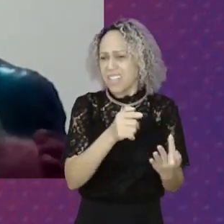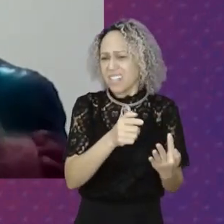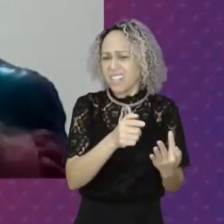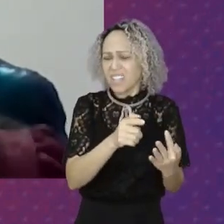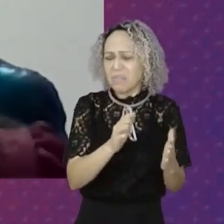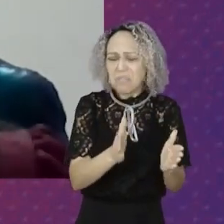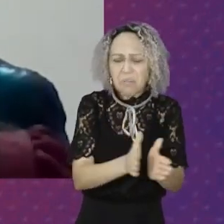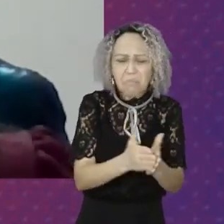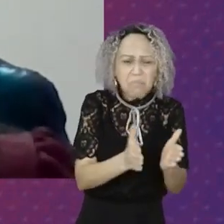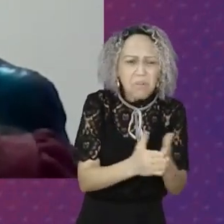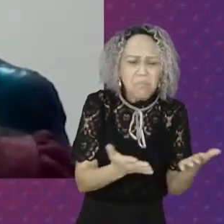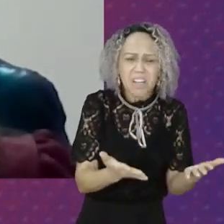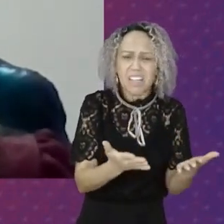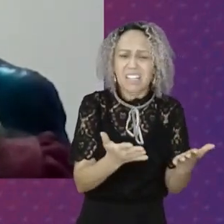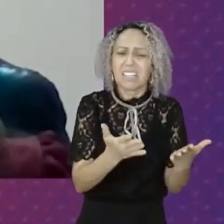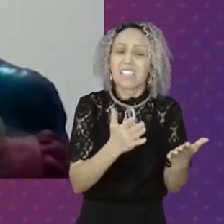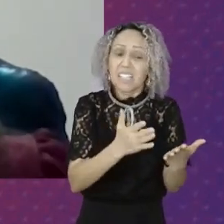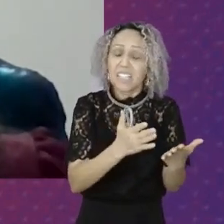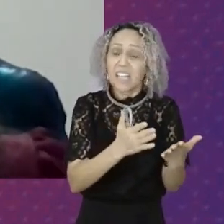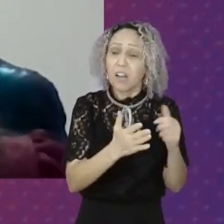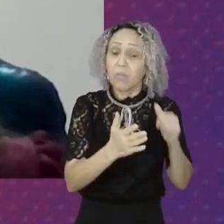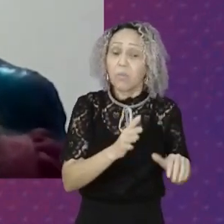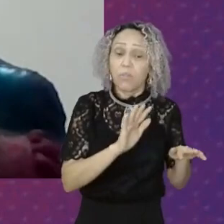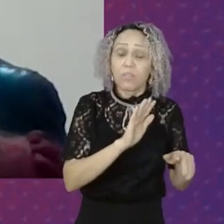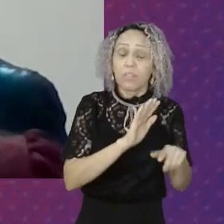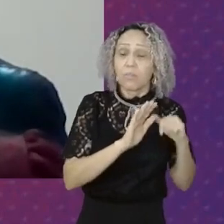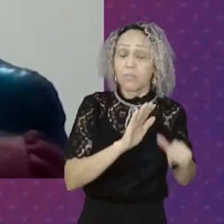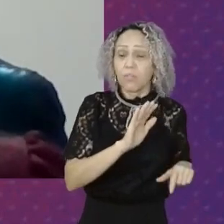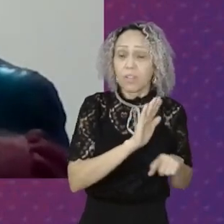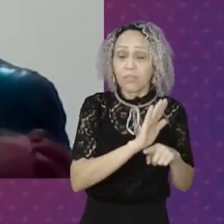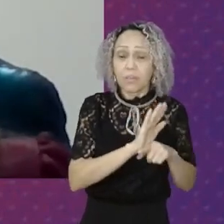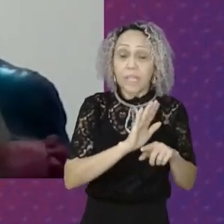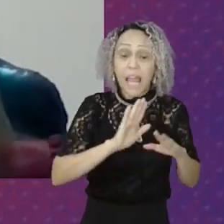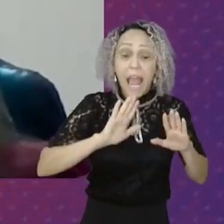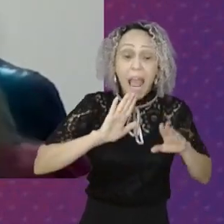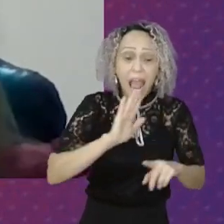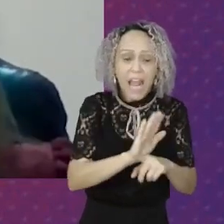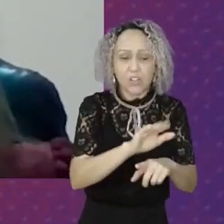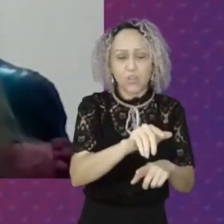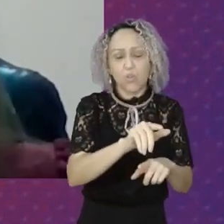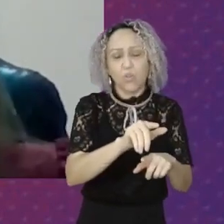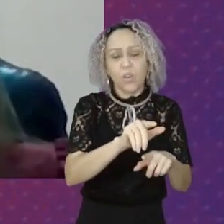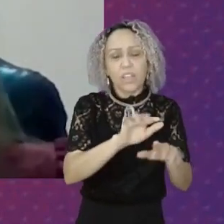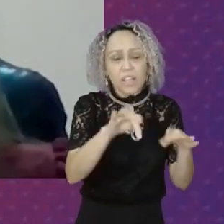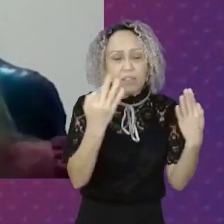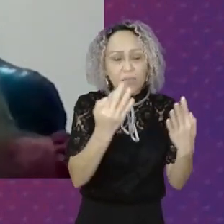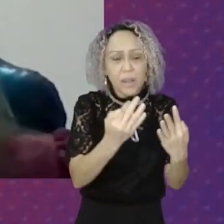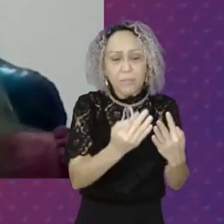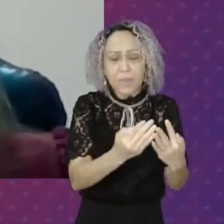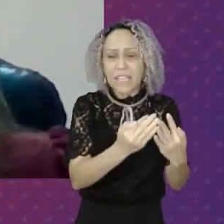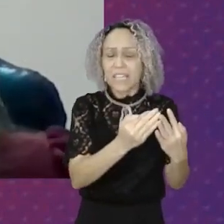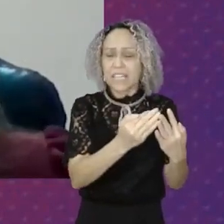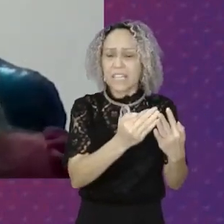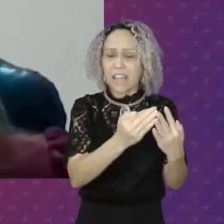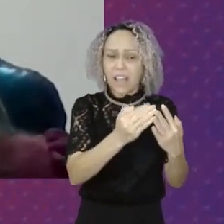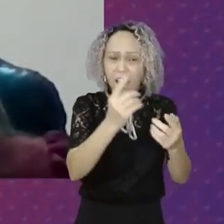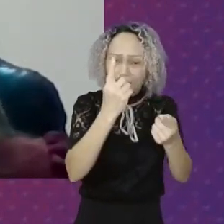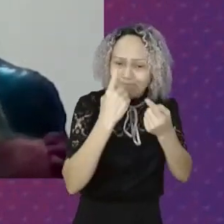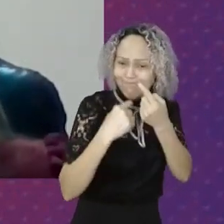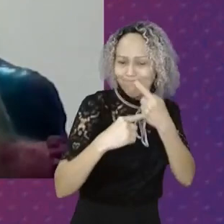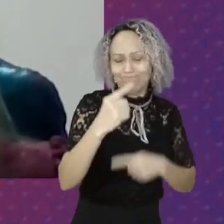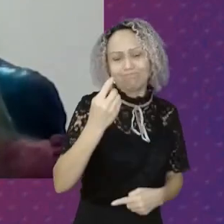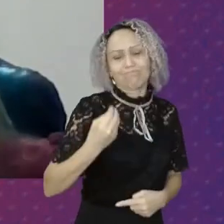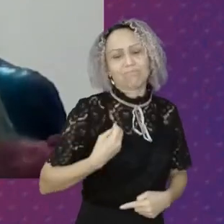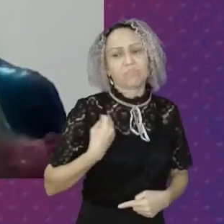pobreza, que desde a sua criação, esse programa veio dando um suporte extremamente importante